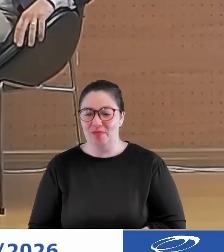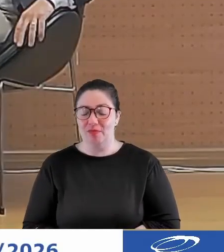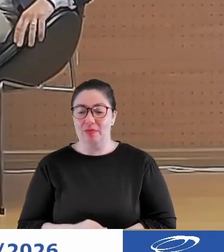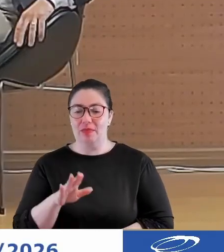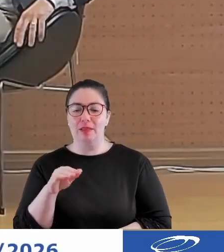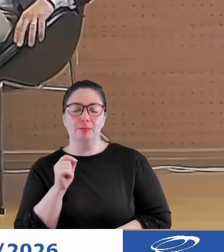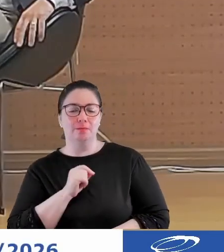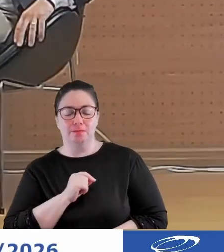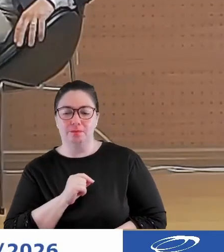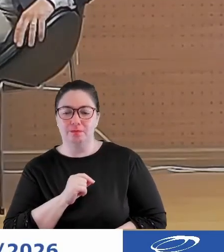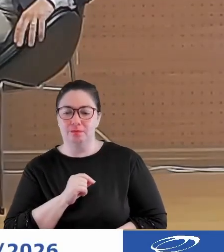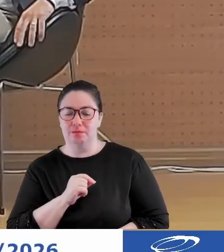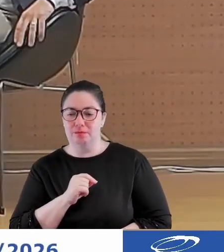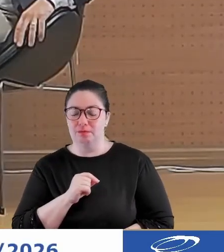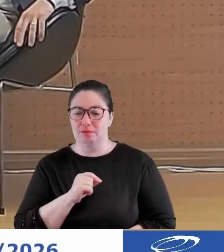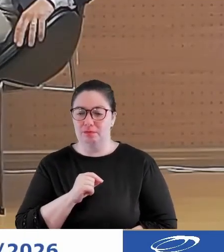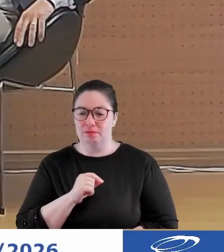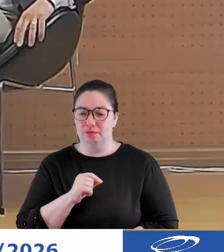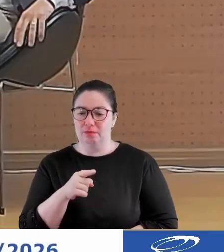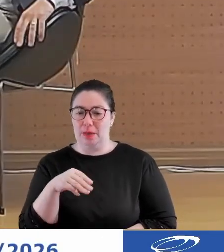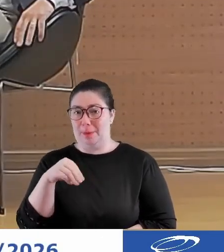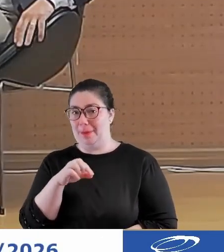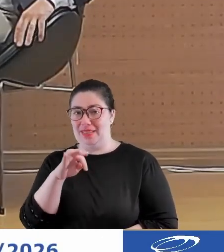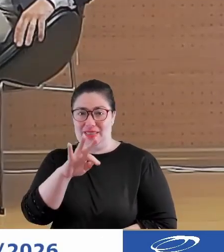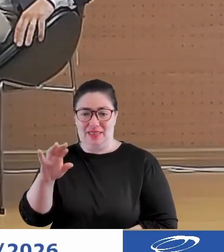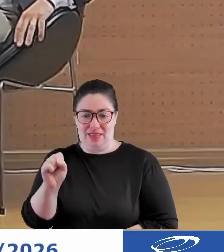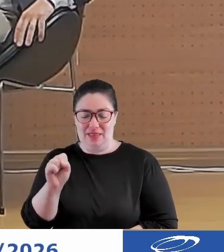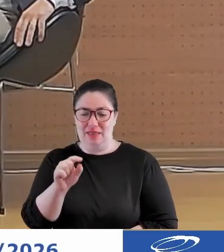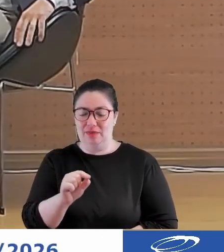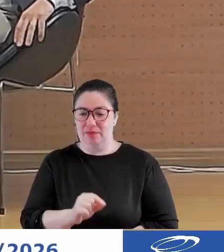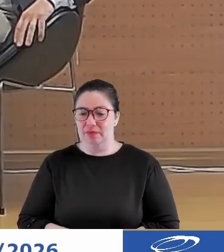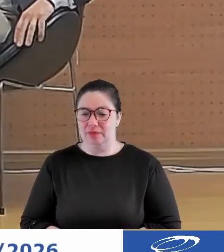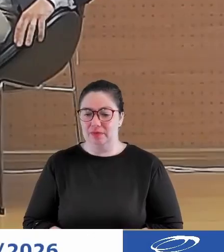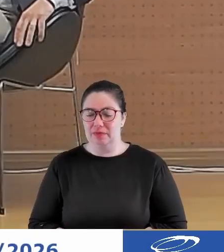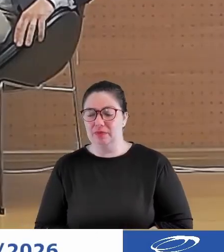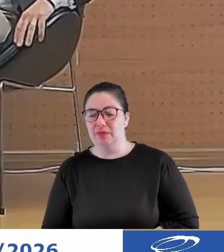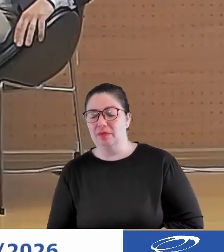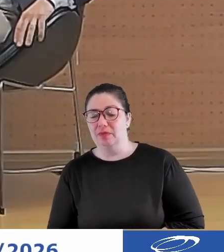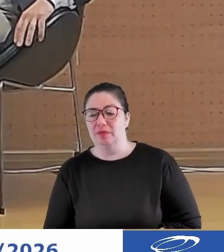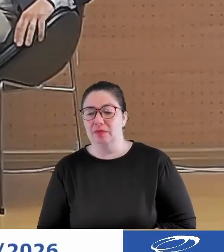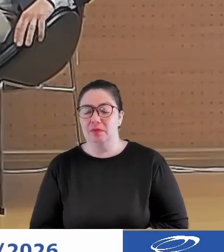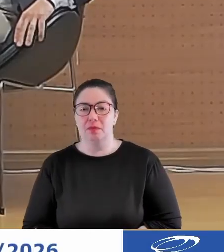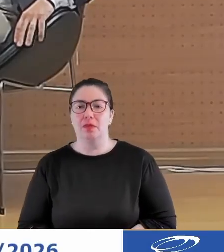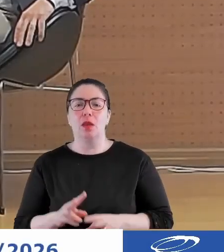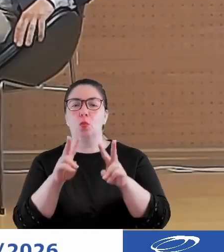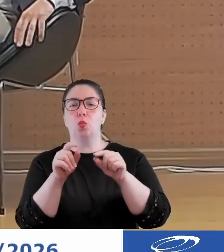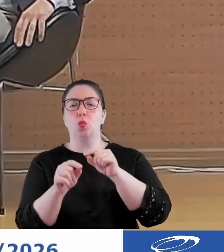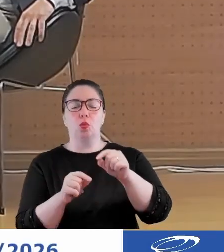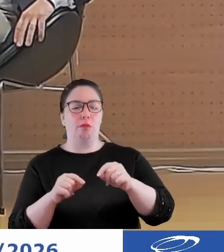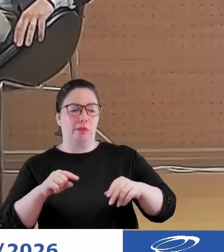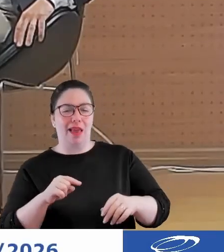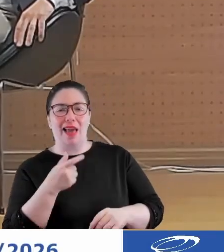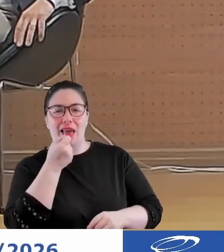Eu vou fazer a primeira pergunta para o Matt a respeito da penetração de antibióticos. Queria ouvir a opinião dele